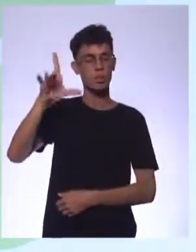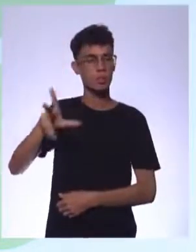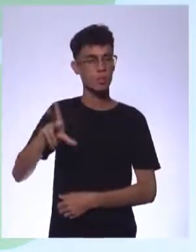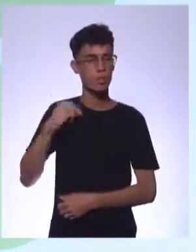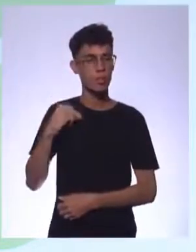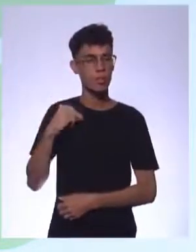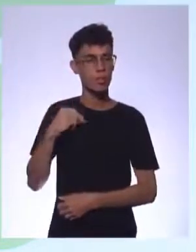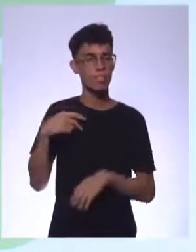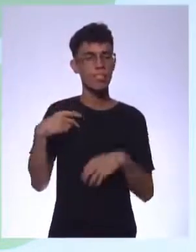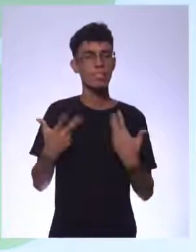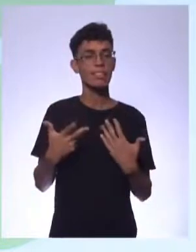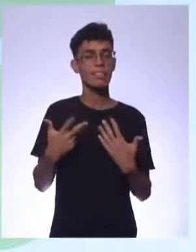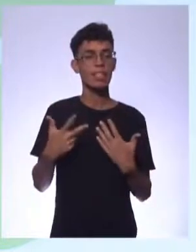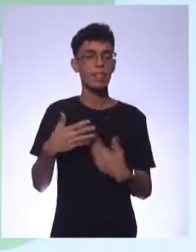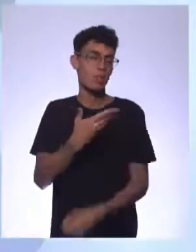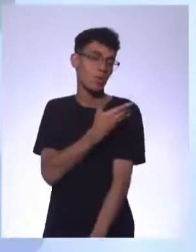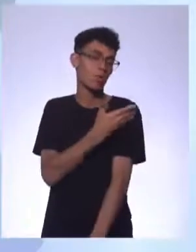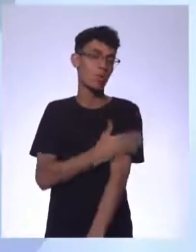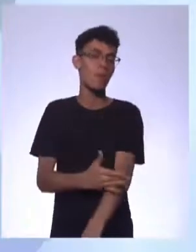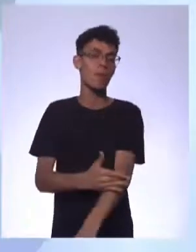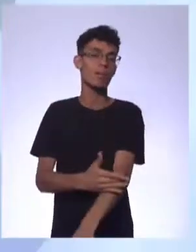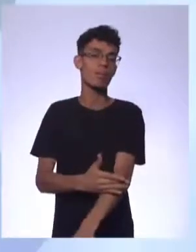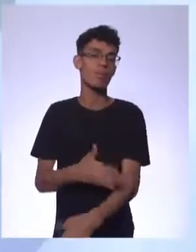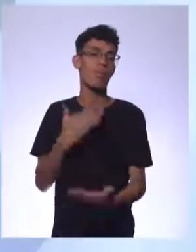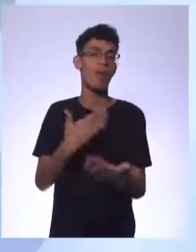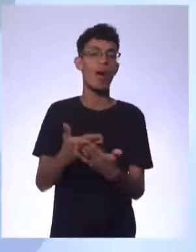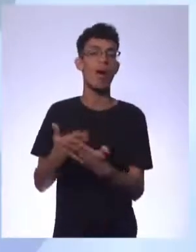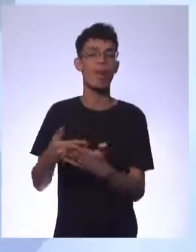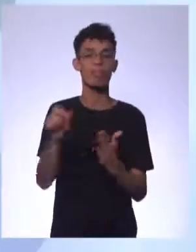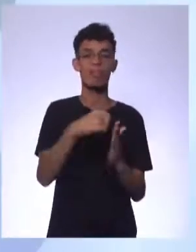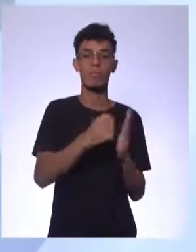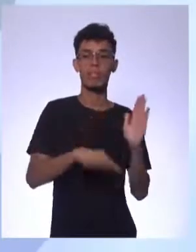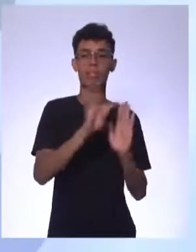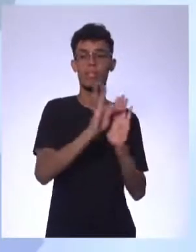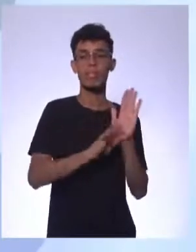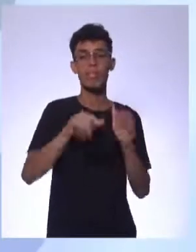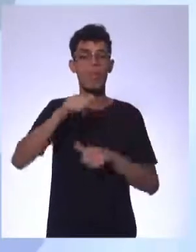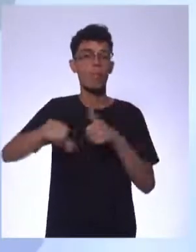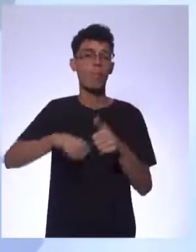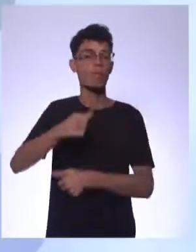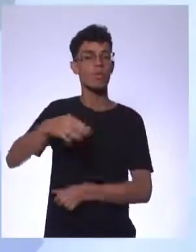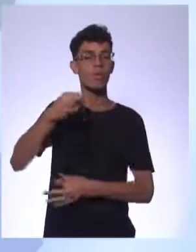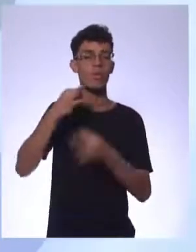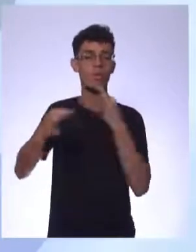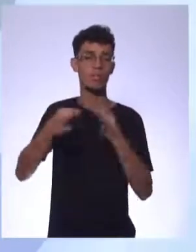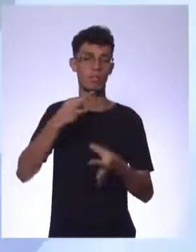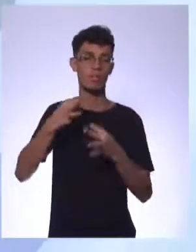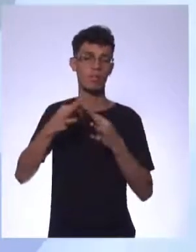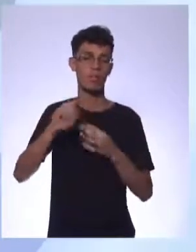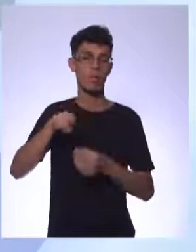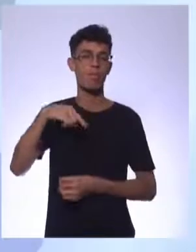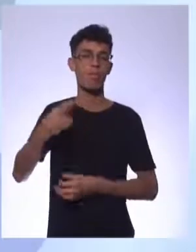sabe, eu tenho esse problema. Eu sou tão acostumado com a aula de redação que às vezes eu mudo de opinião no meio do debate, eu começo a falar uma coisa, eu falo outra, porque, sei